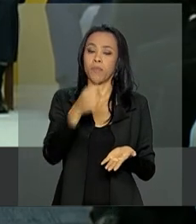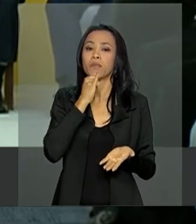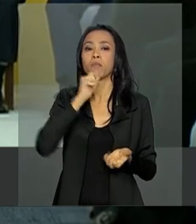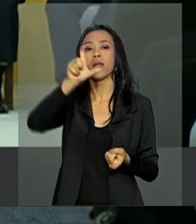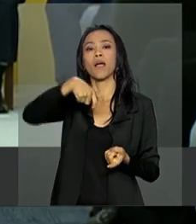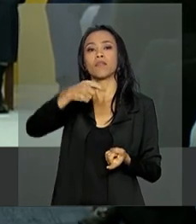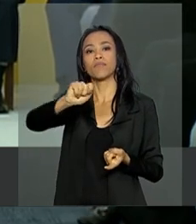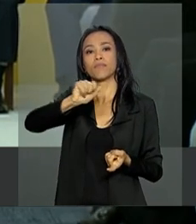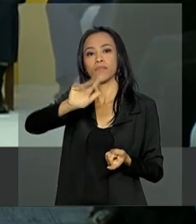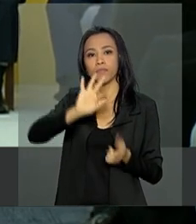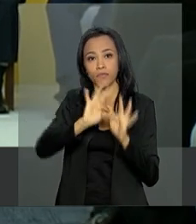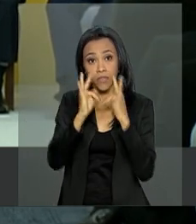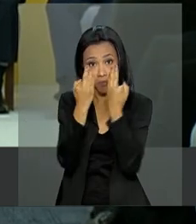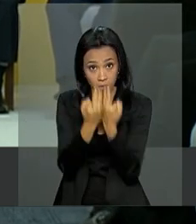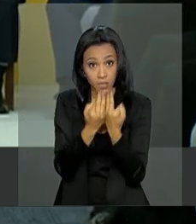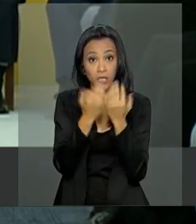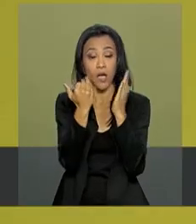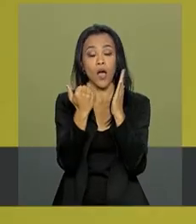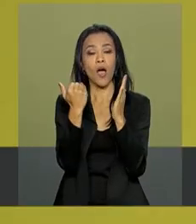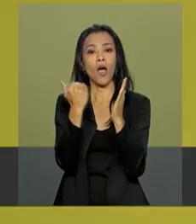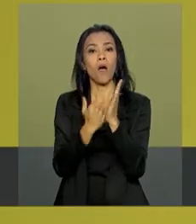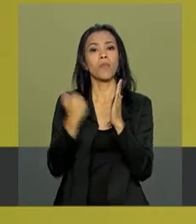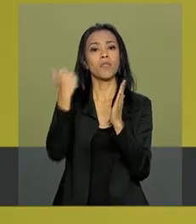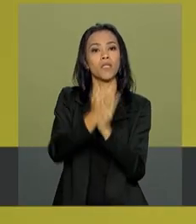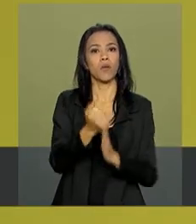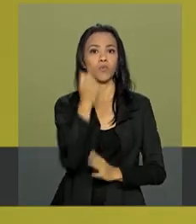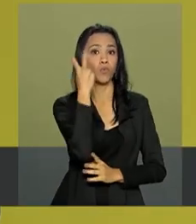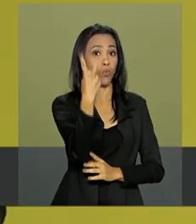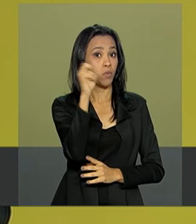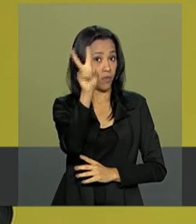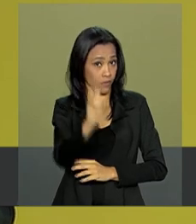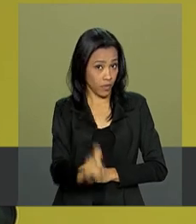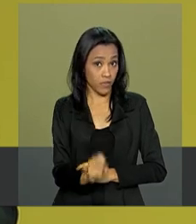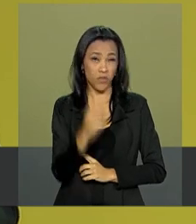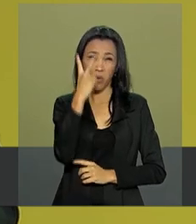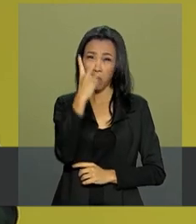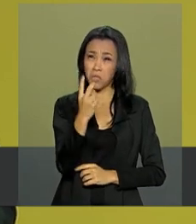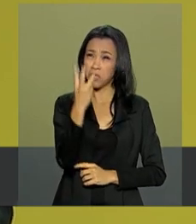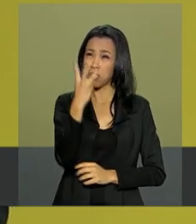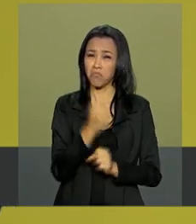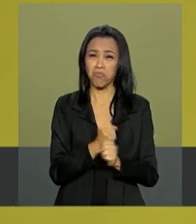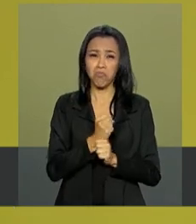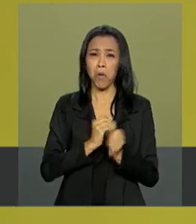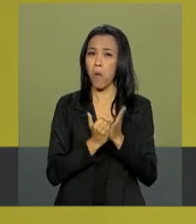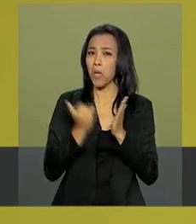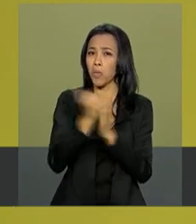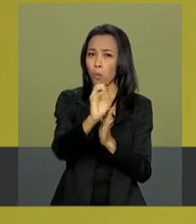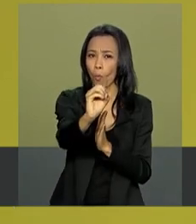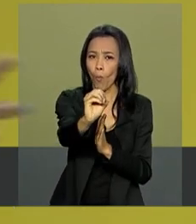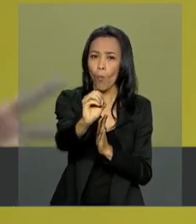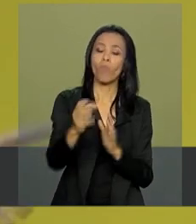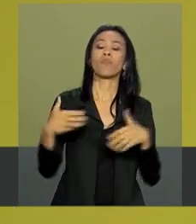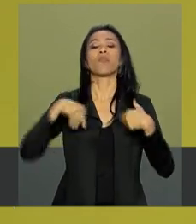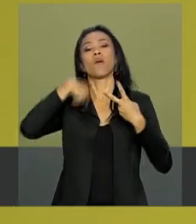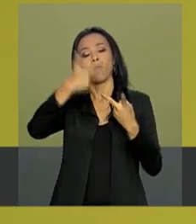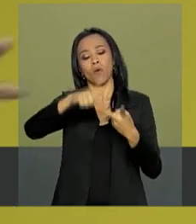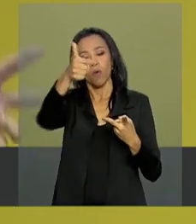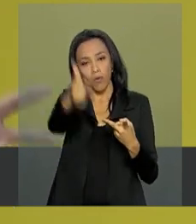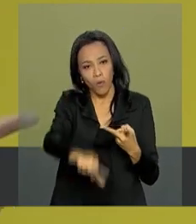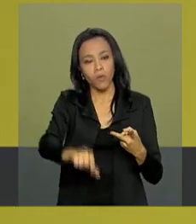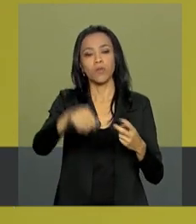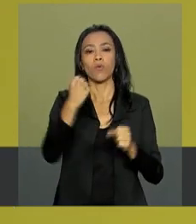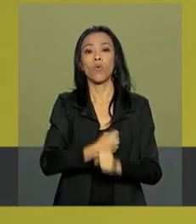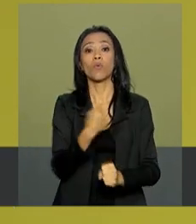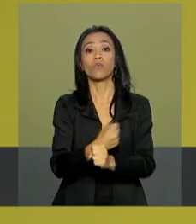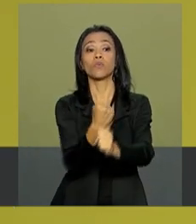Bolsa Família, em que nós demos dois aumentos, depois de dois ou três anos sem aumento nenhum, do Minha Casa Minha Vida, nós estamos entregando mais de